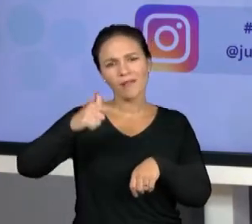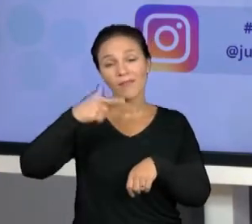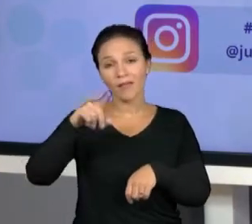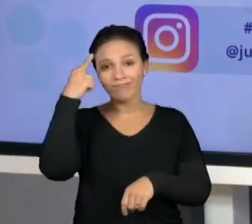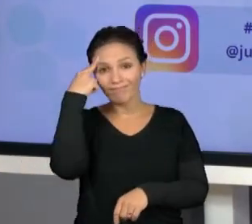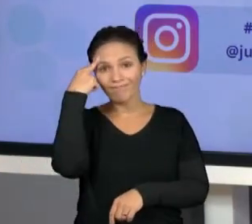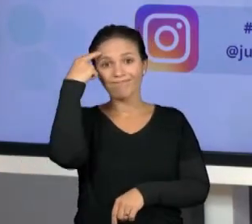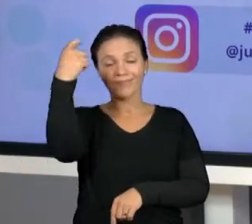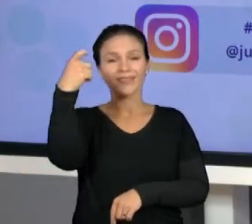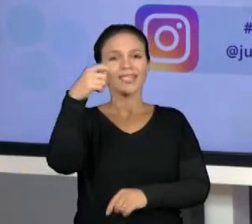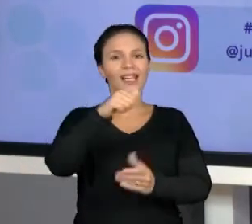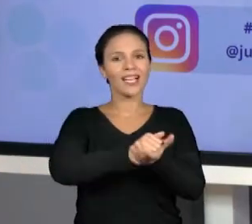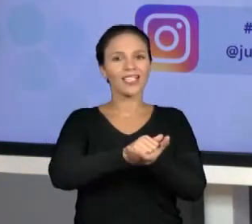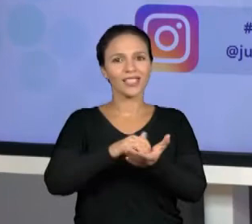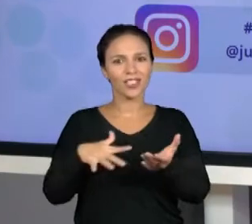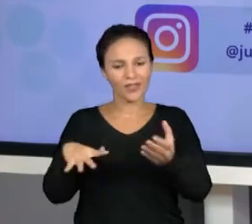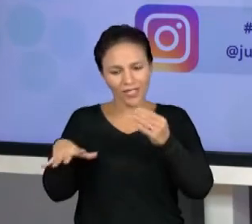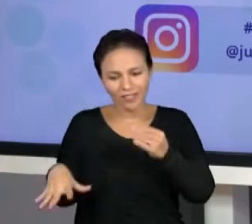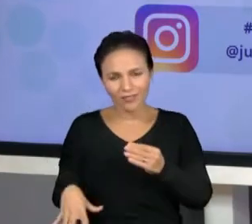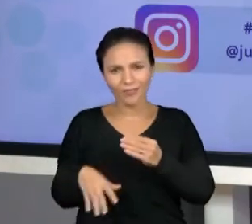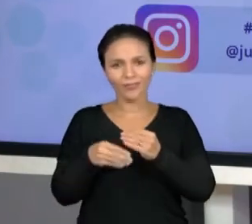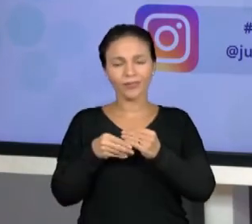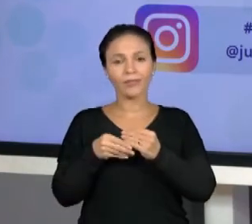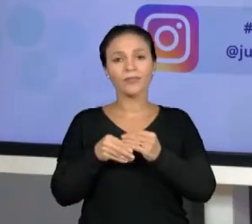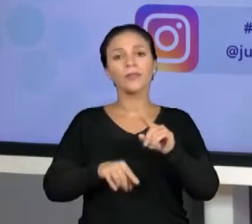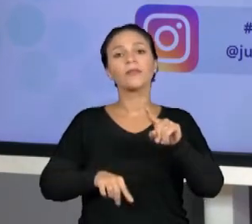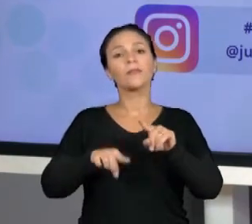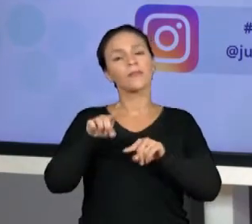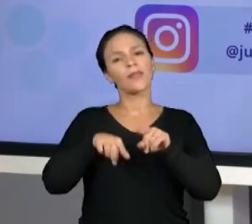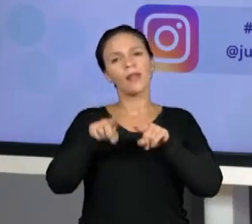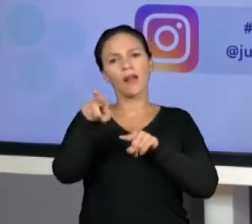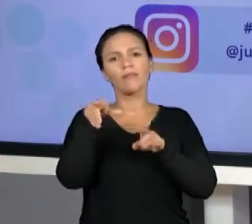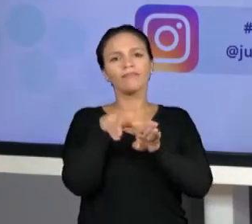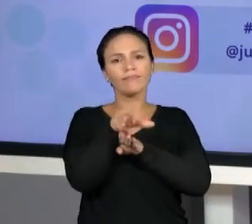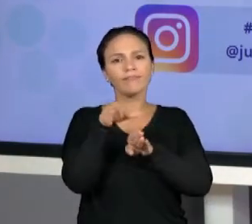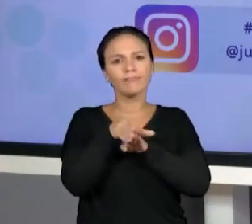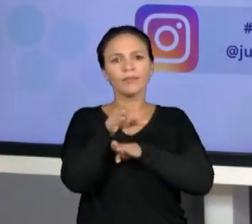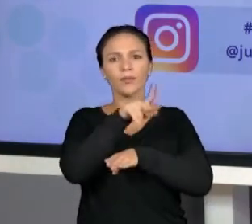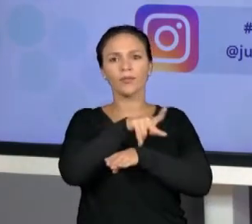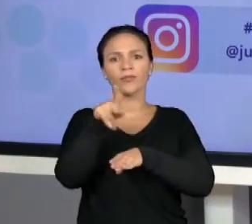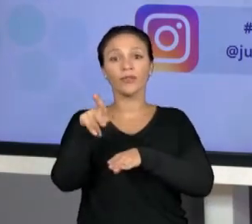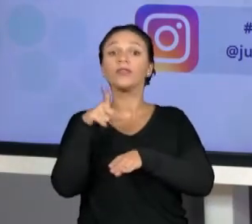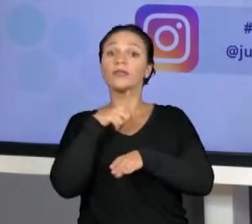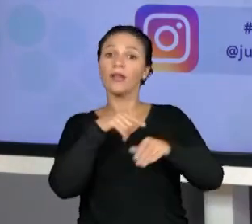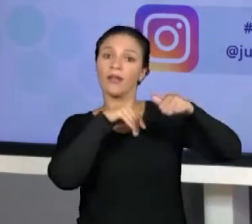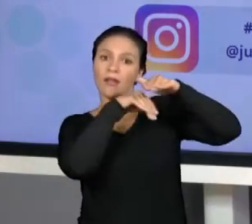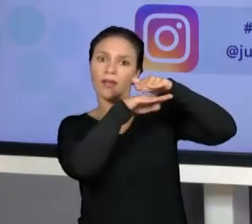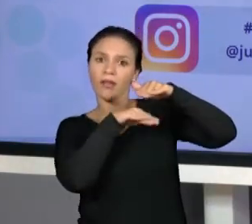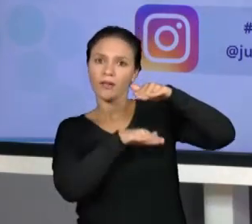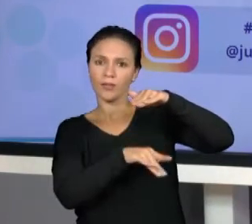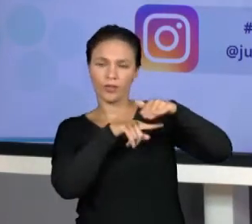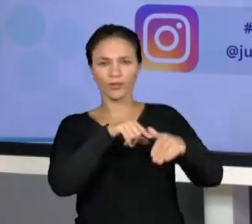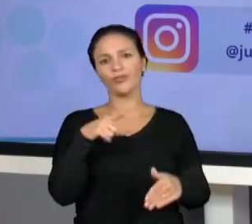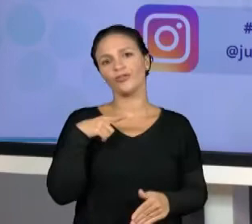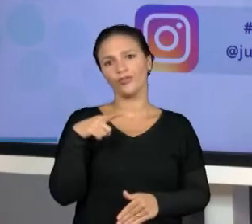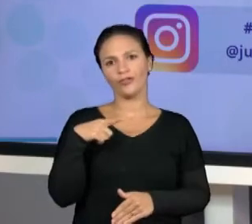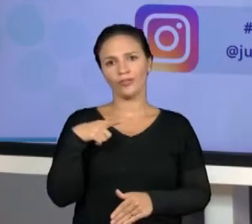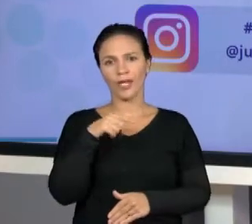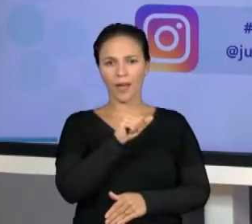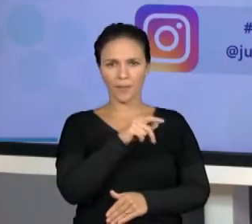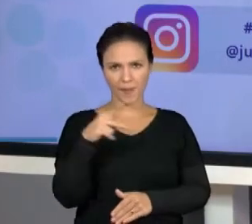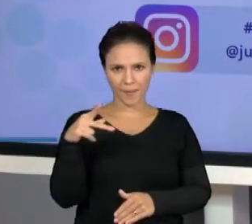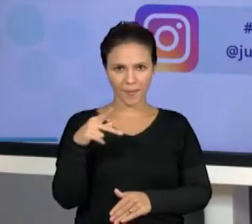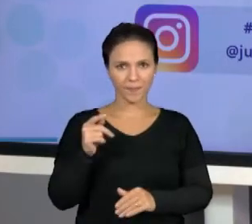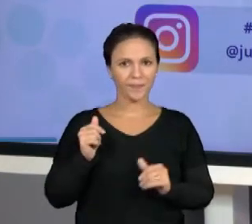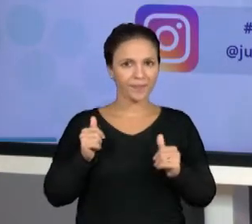para complementar essa videoaula no roteiro do professor que já está disponível no repositório de vídeos do aplicativo,